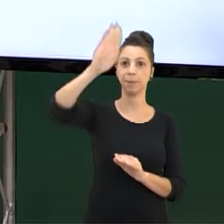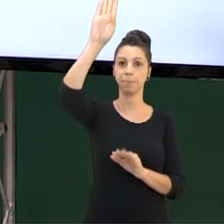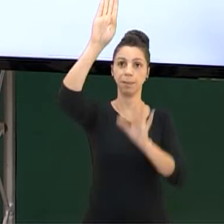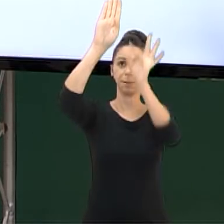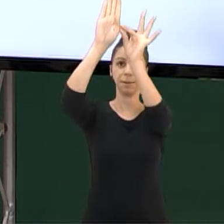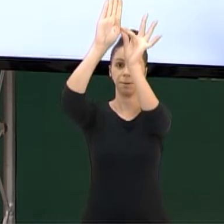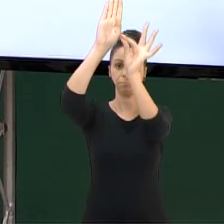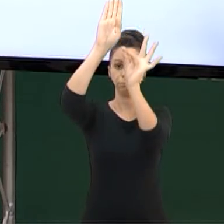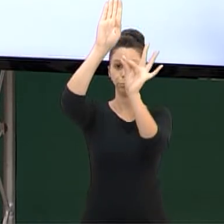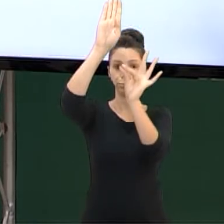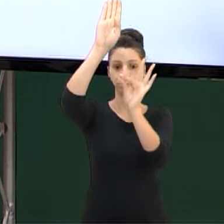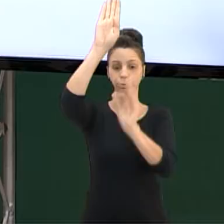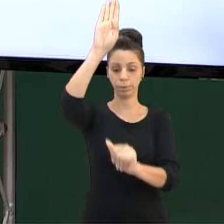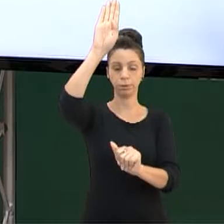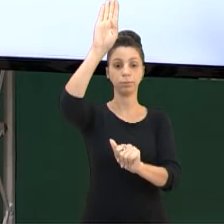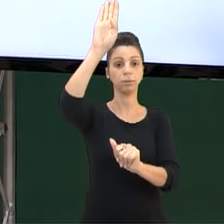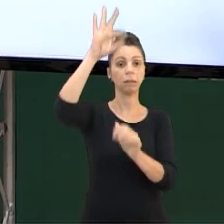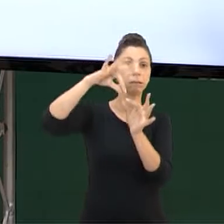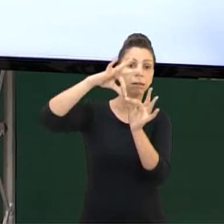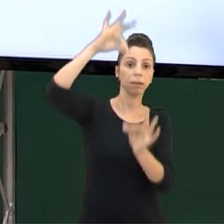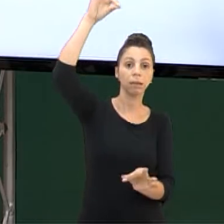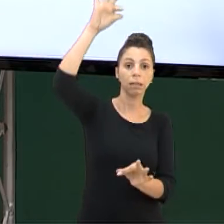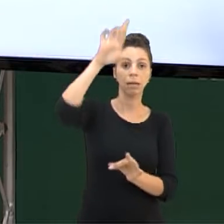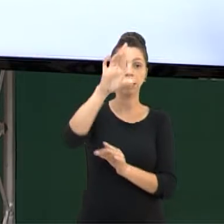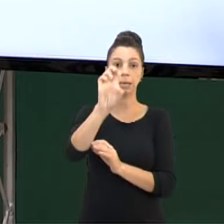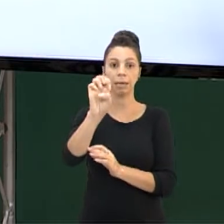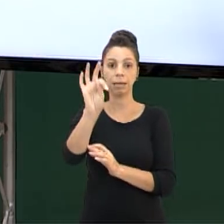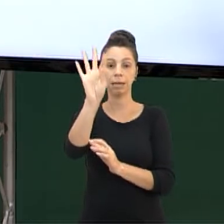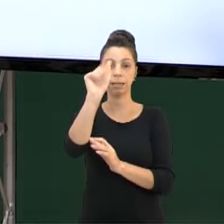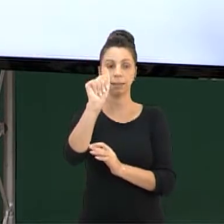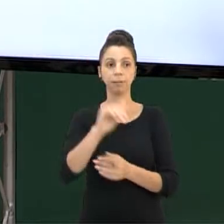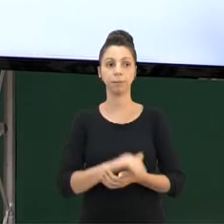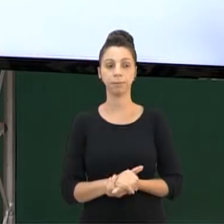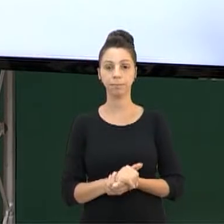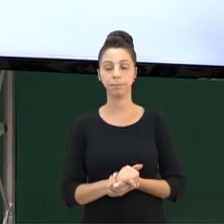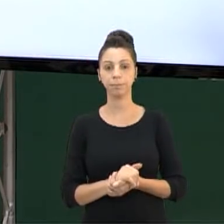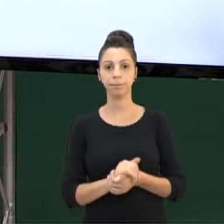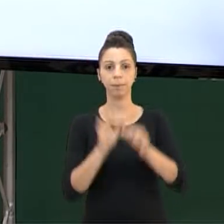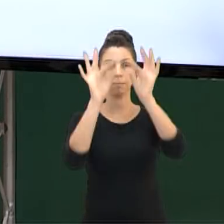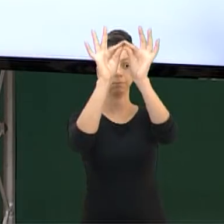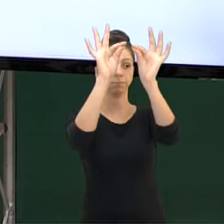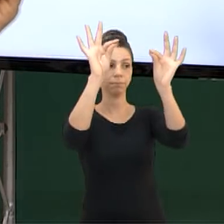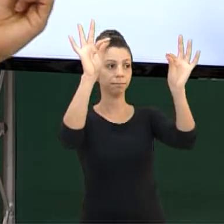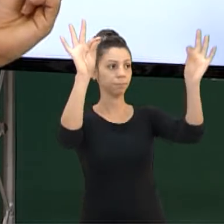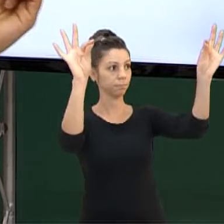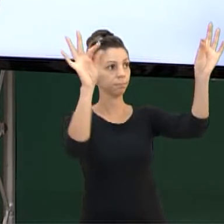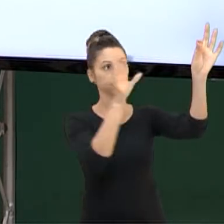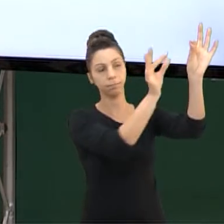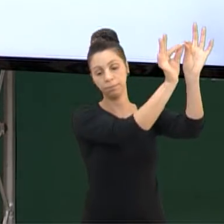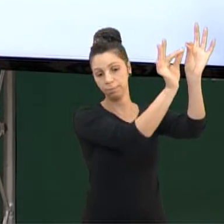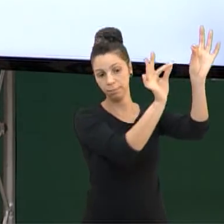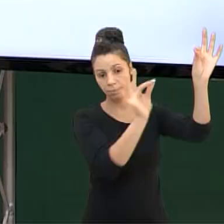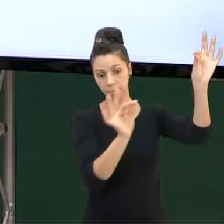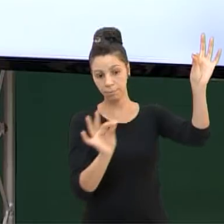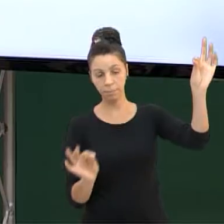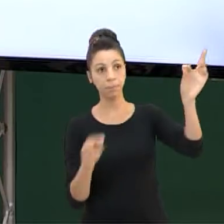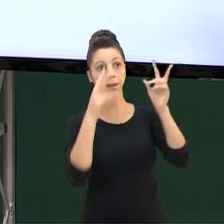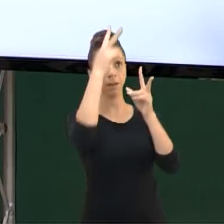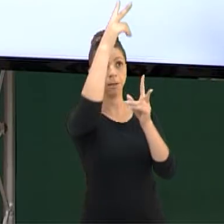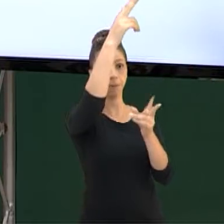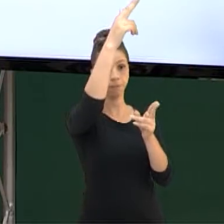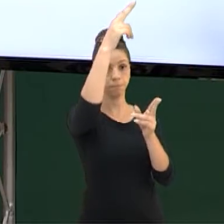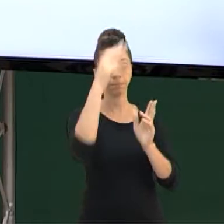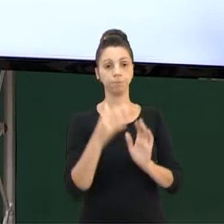vai dar uma reta bem certinha. Consequentemente, eu tenho a mesma distância desses dois